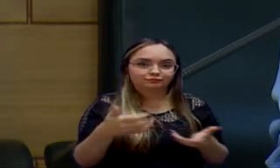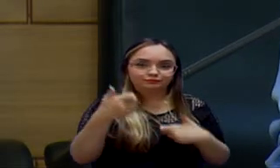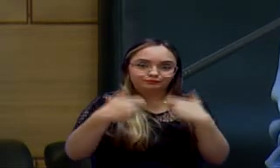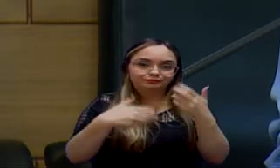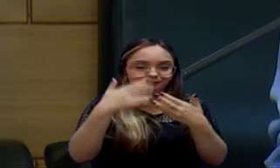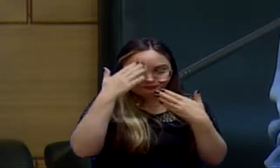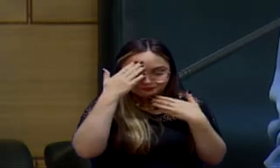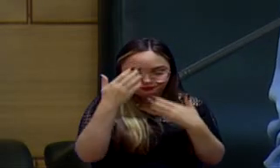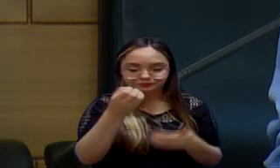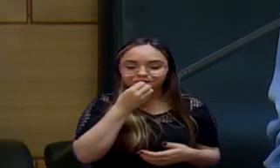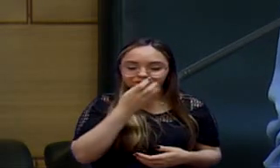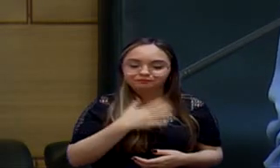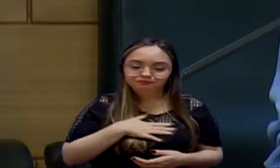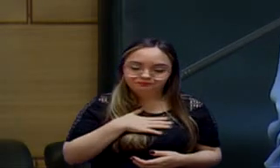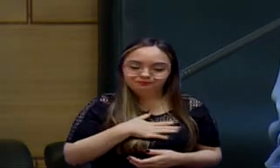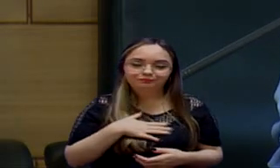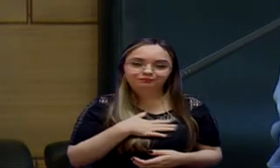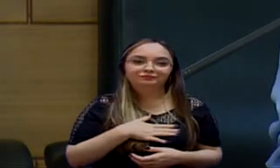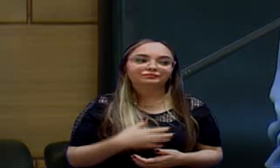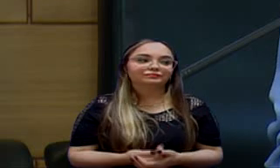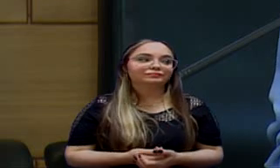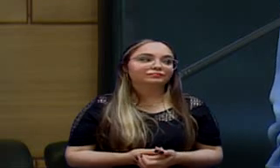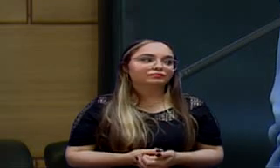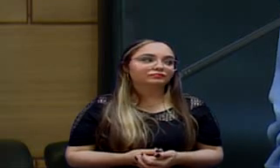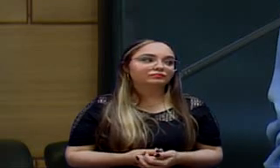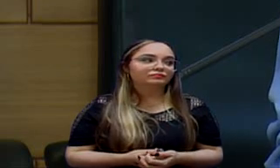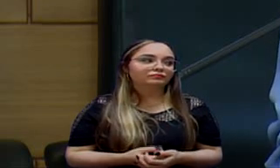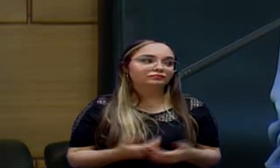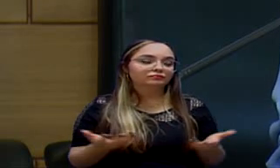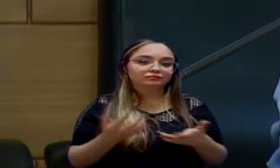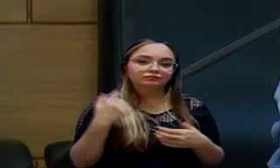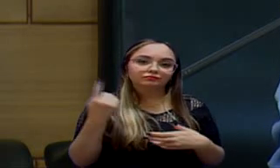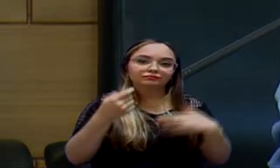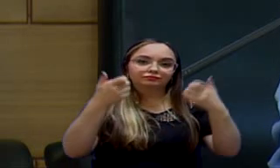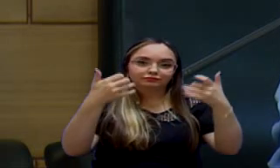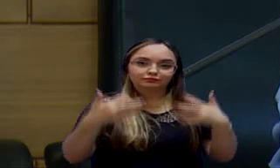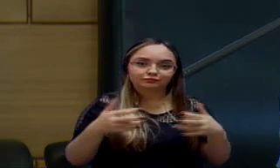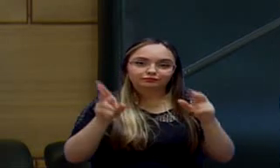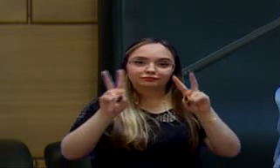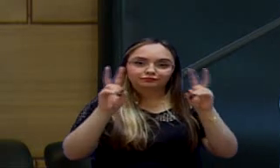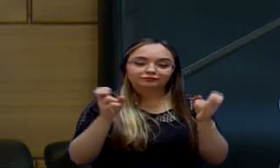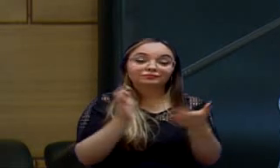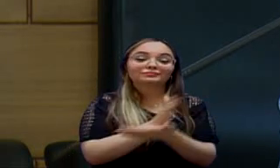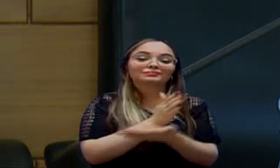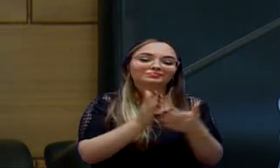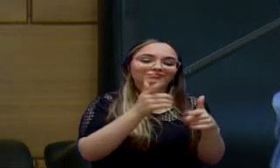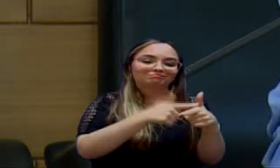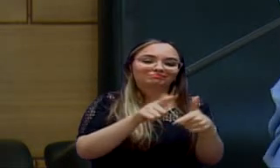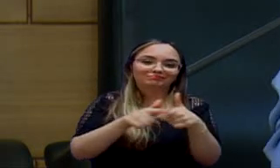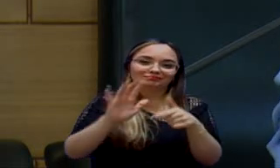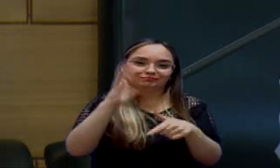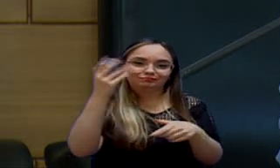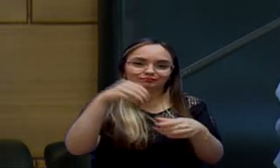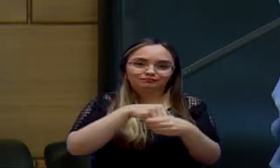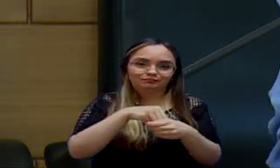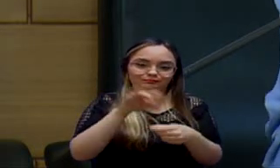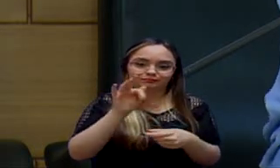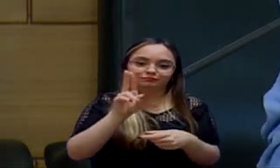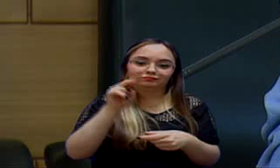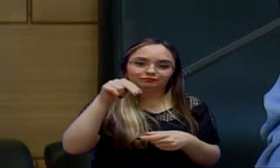e isso e a gente falar a respeito da de algumas coisas que vem acontecendo na saúde